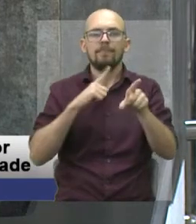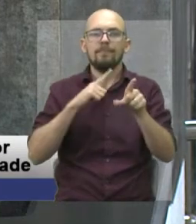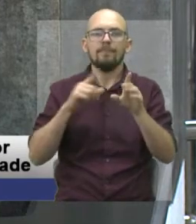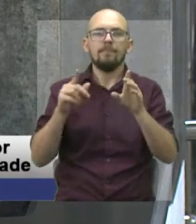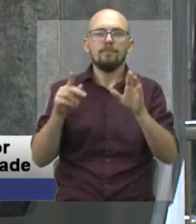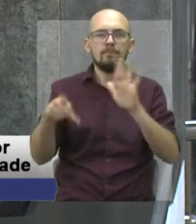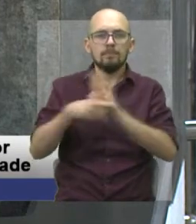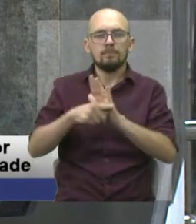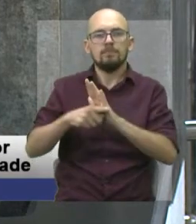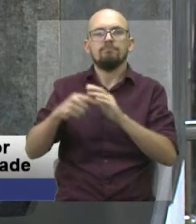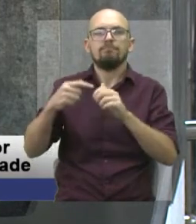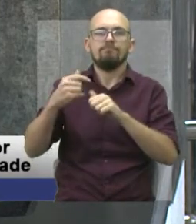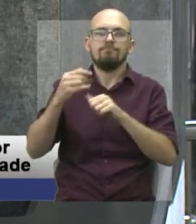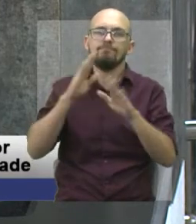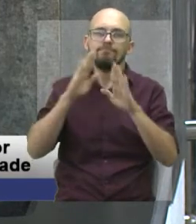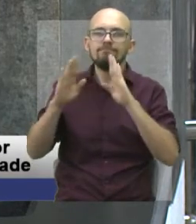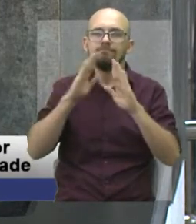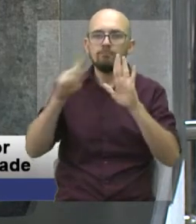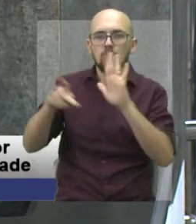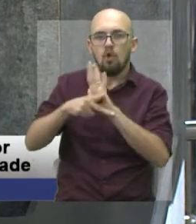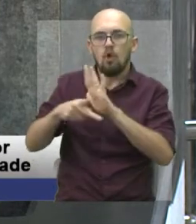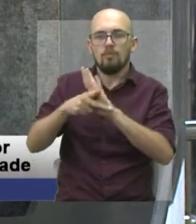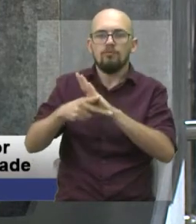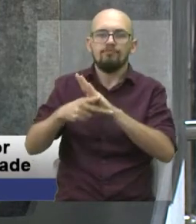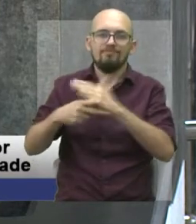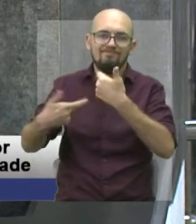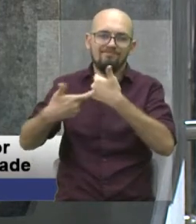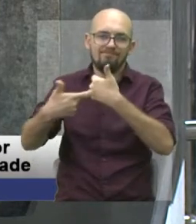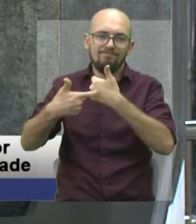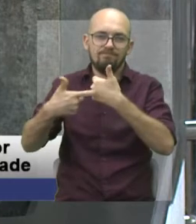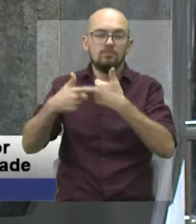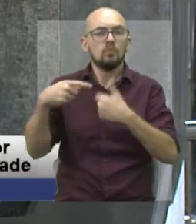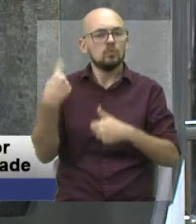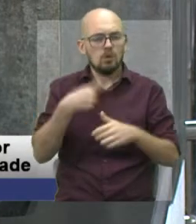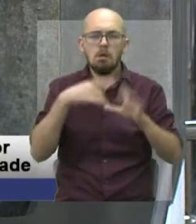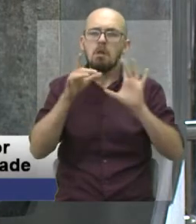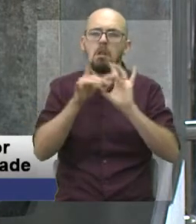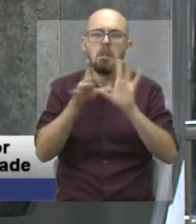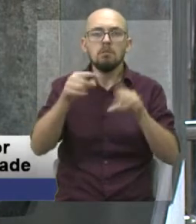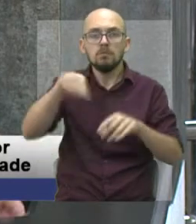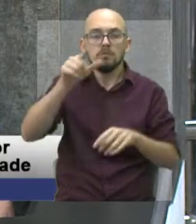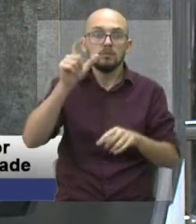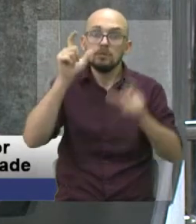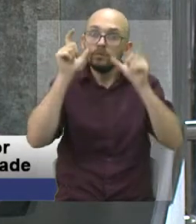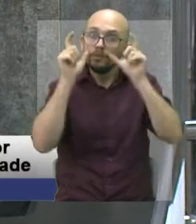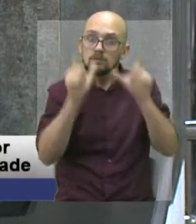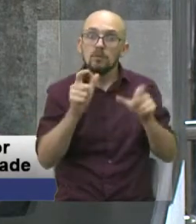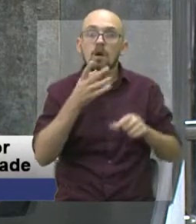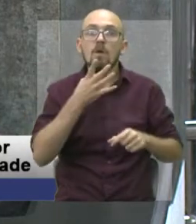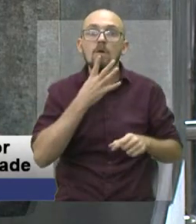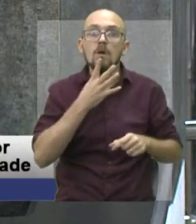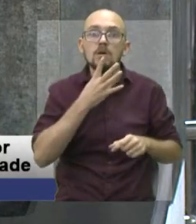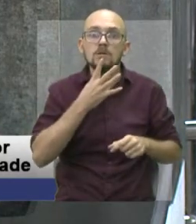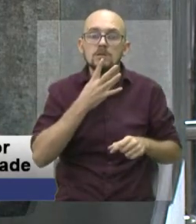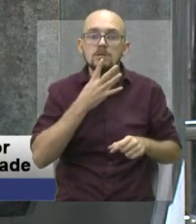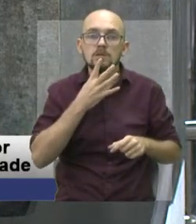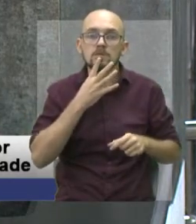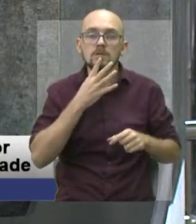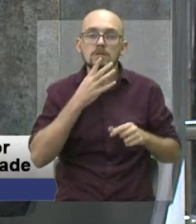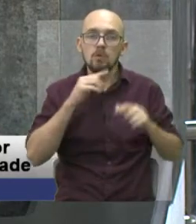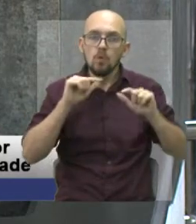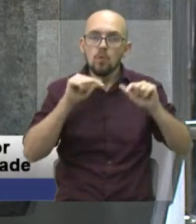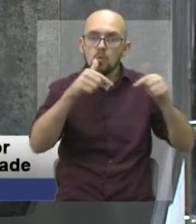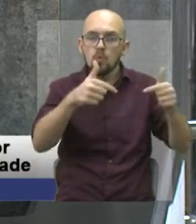internet. Estamos à disposição de todos vocês, para quem quiser conhecer a nossa